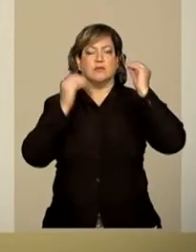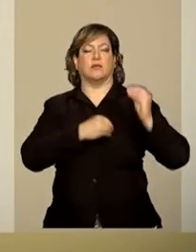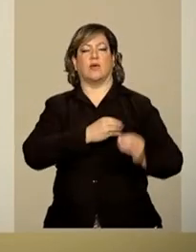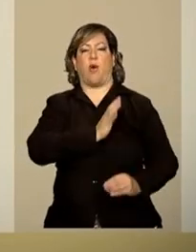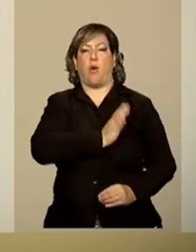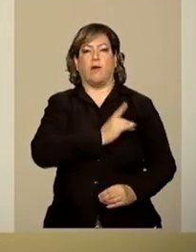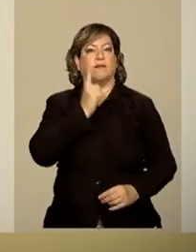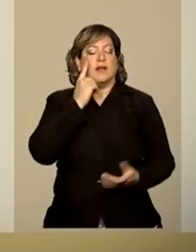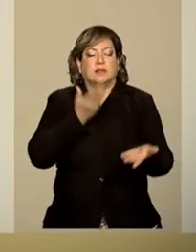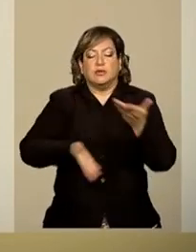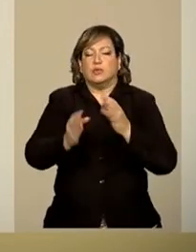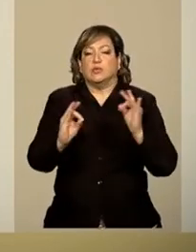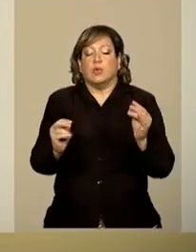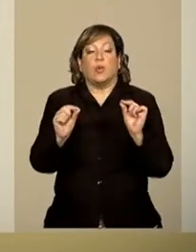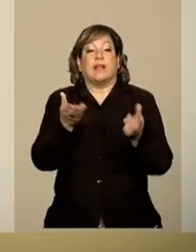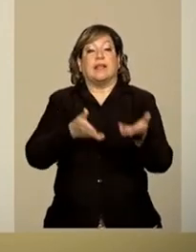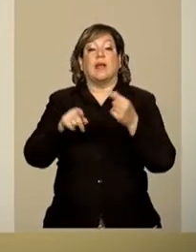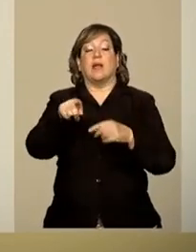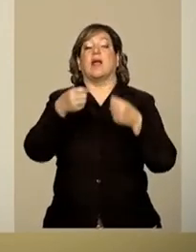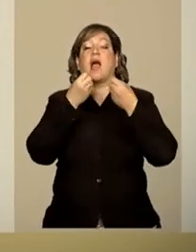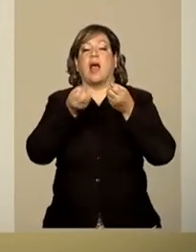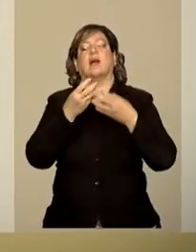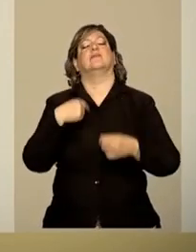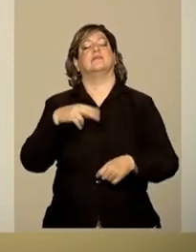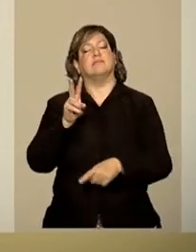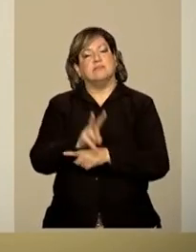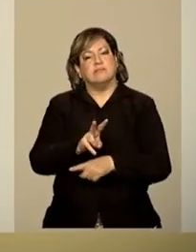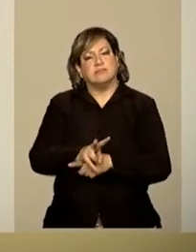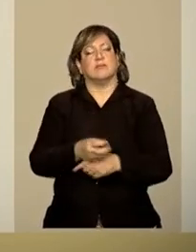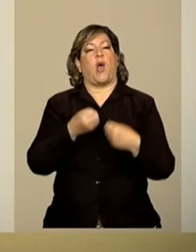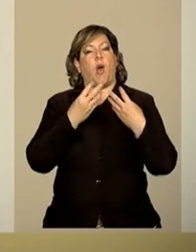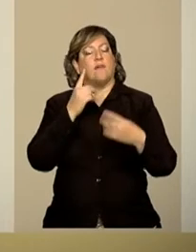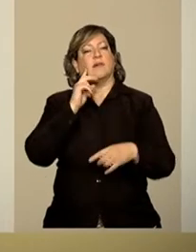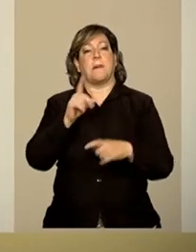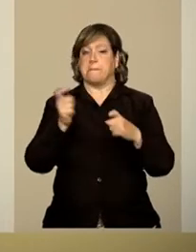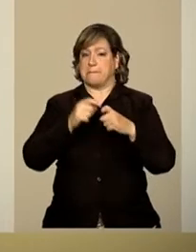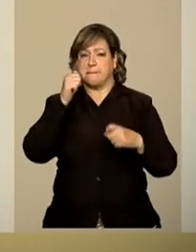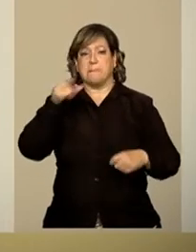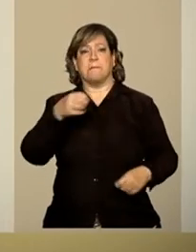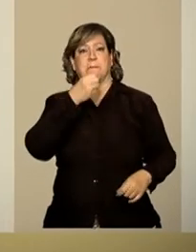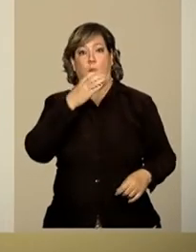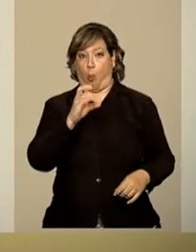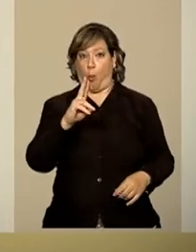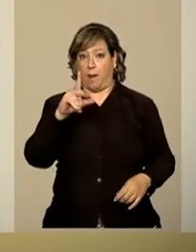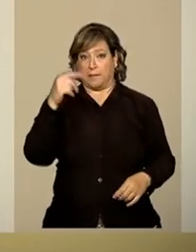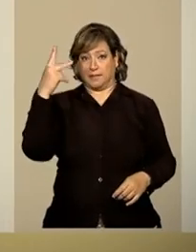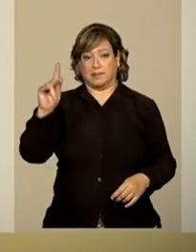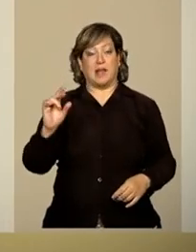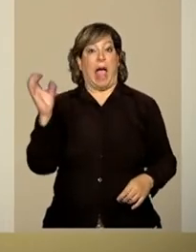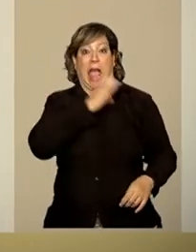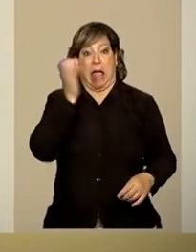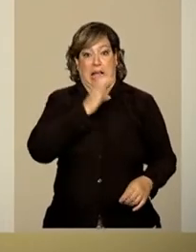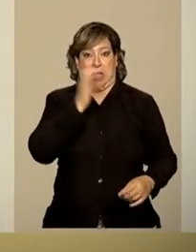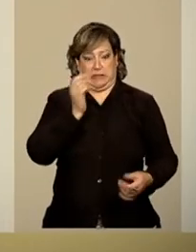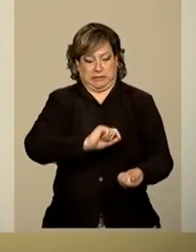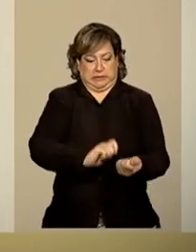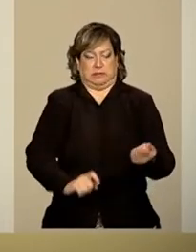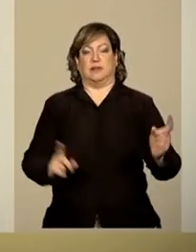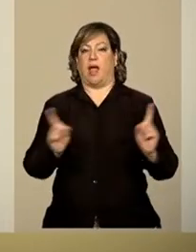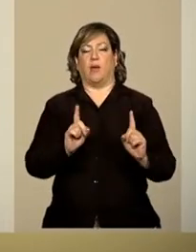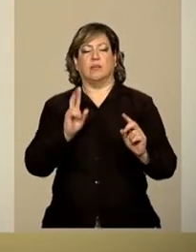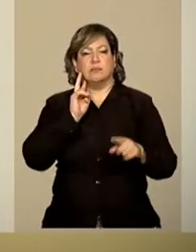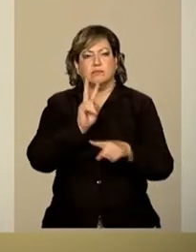dá atenção ao que o paciente tem para contar e tudo isso Luciano Sem pressa nenhuma para o seu